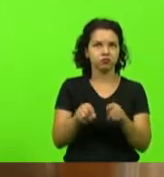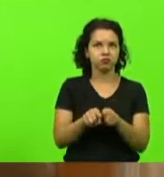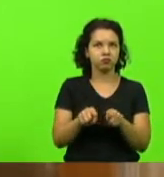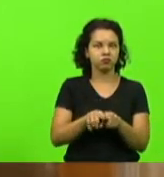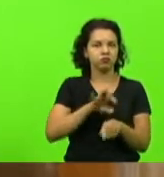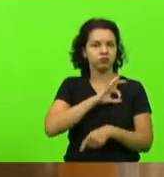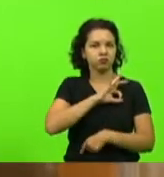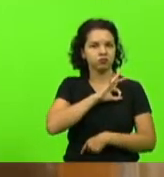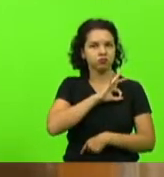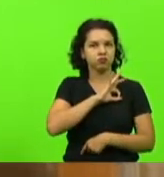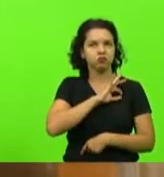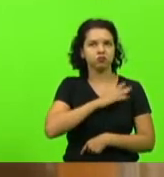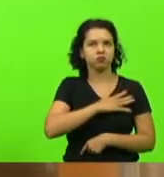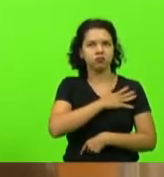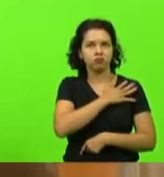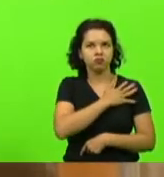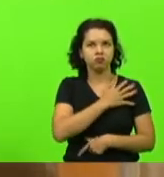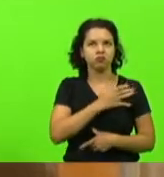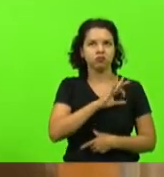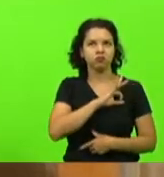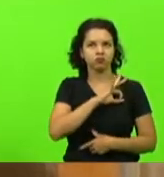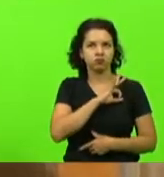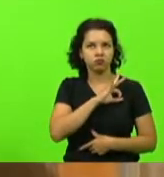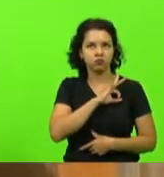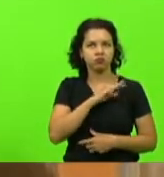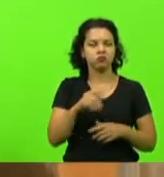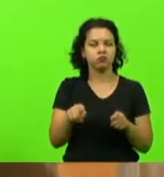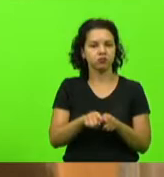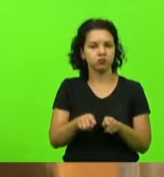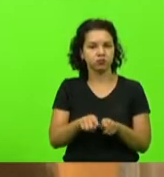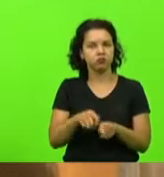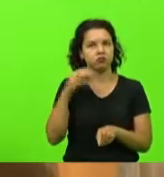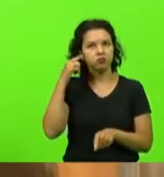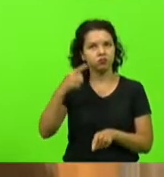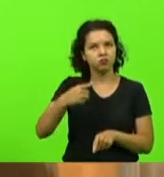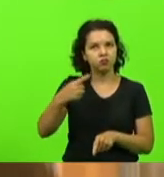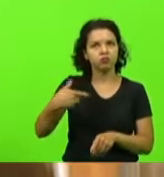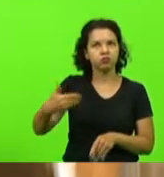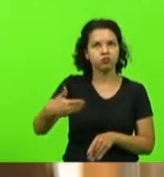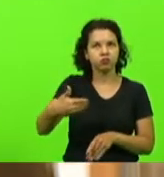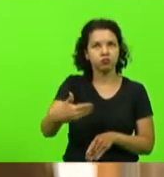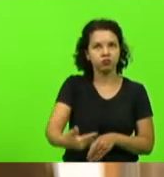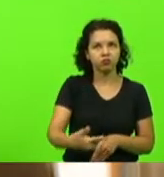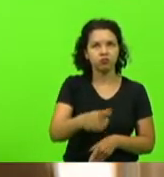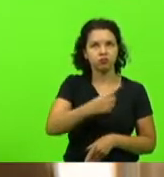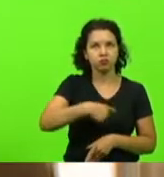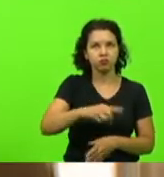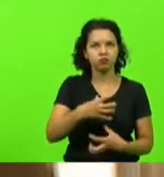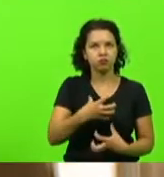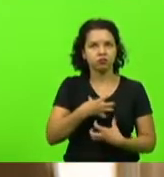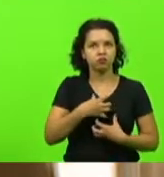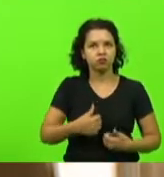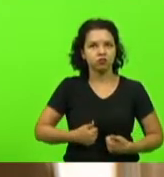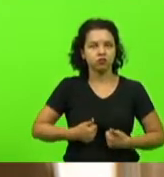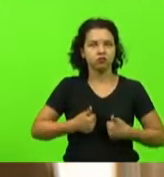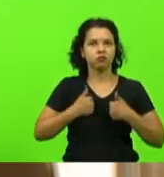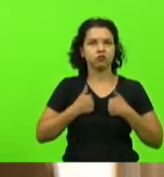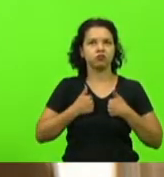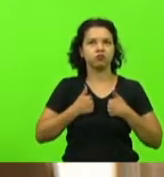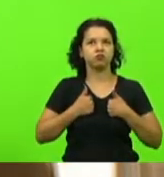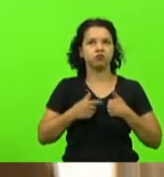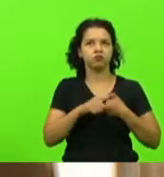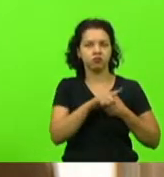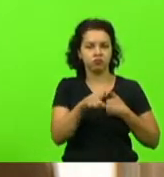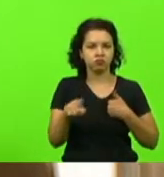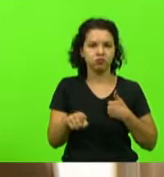que não só no policiamento ostensivo, mas no dia a dia também têm gestos como esse que nos enche de orgulho. Então, que eles recebam com